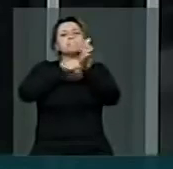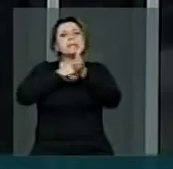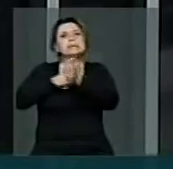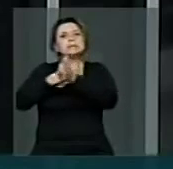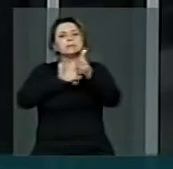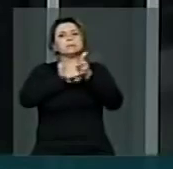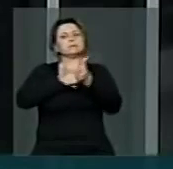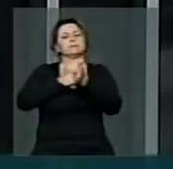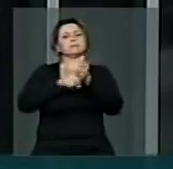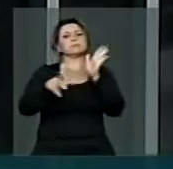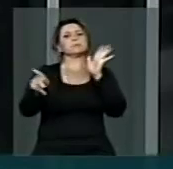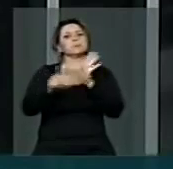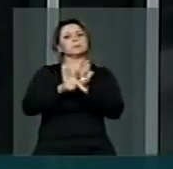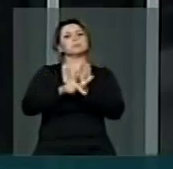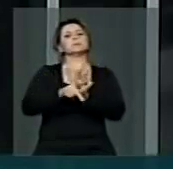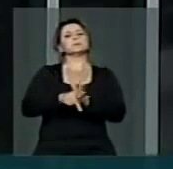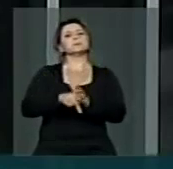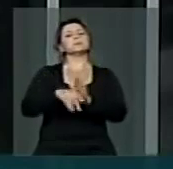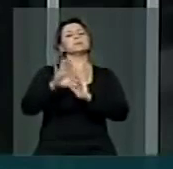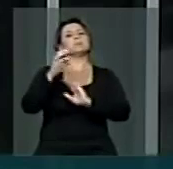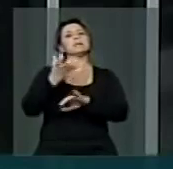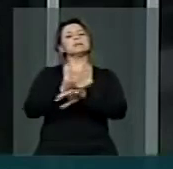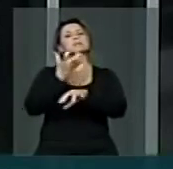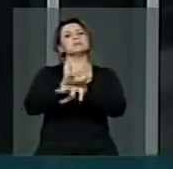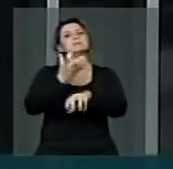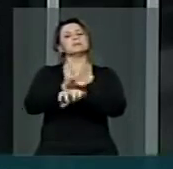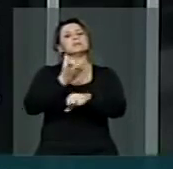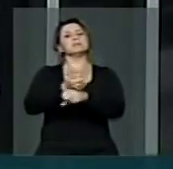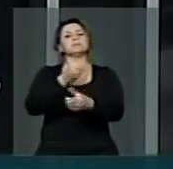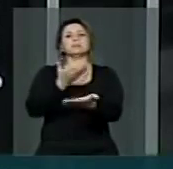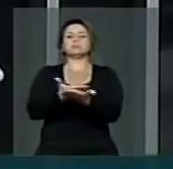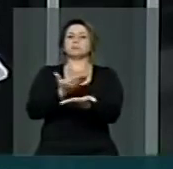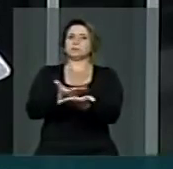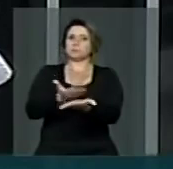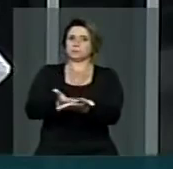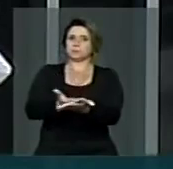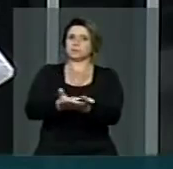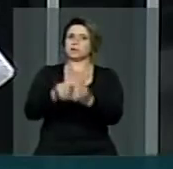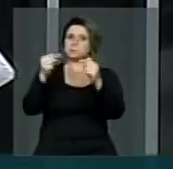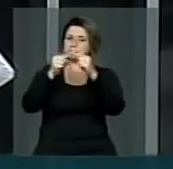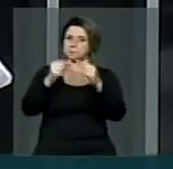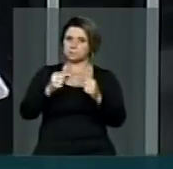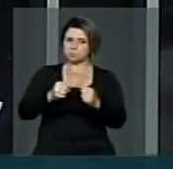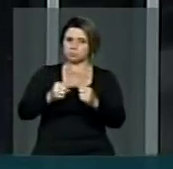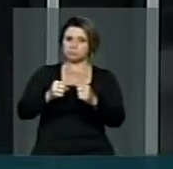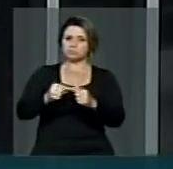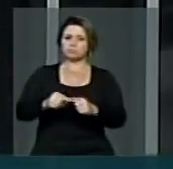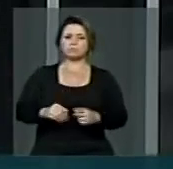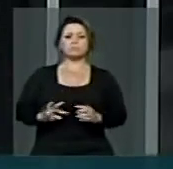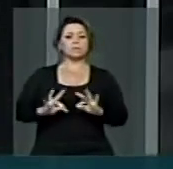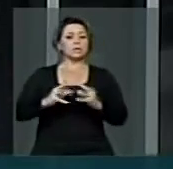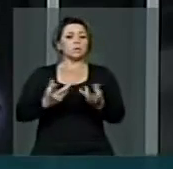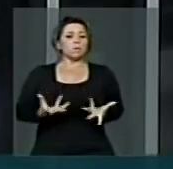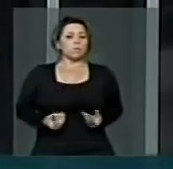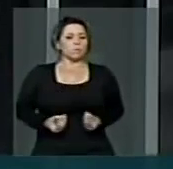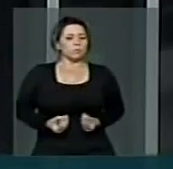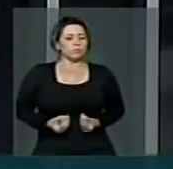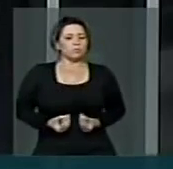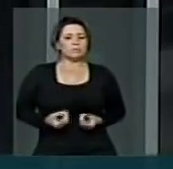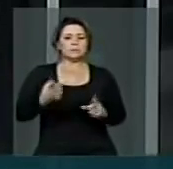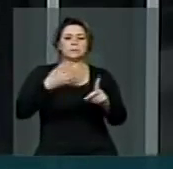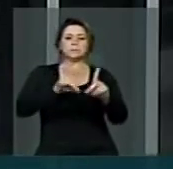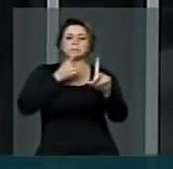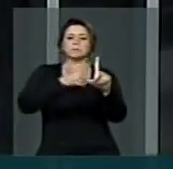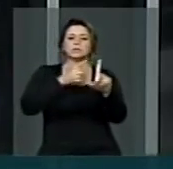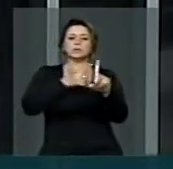e especialmente dos próprios currículos. Parece claro que, para fazer frente a tão extraordinário